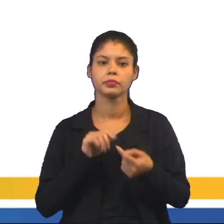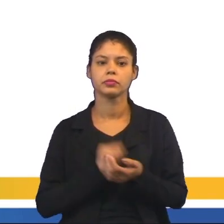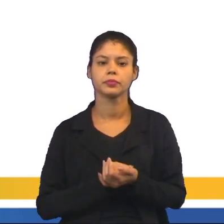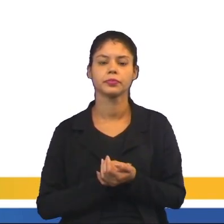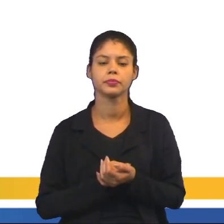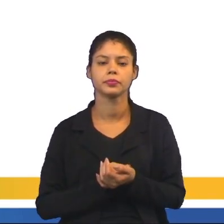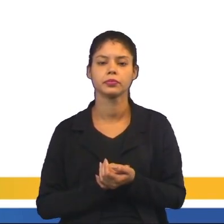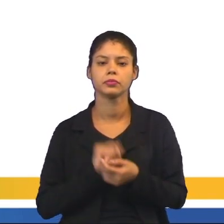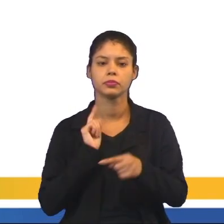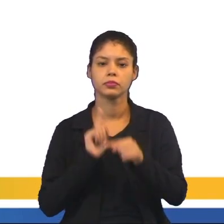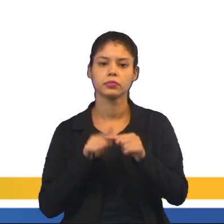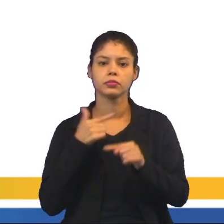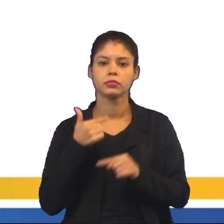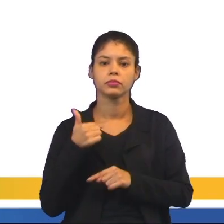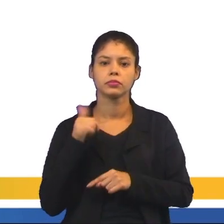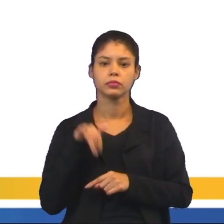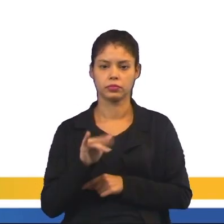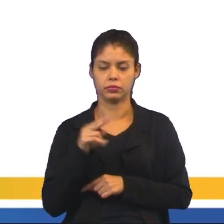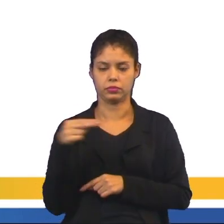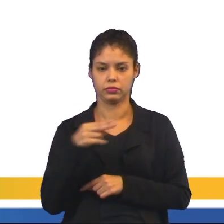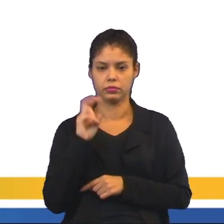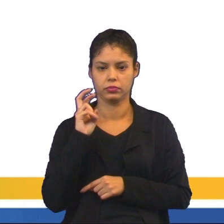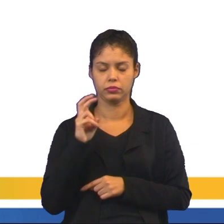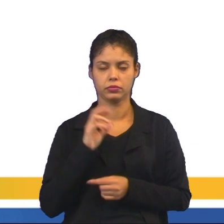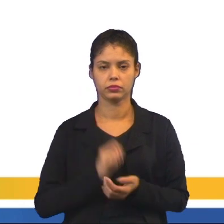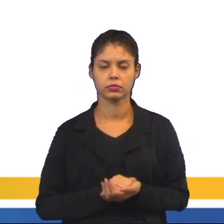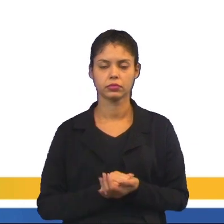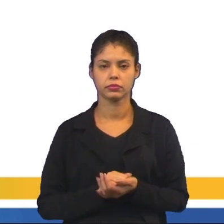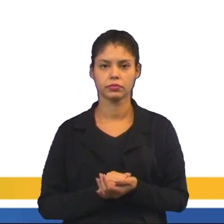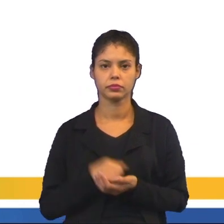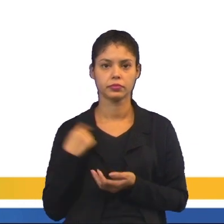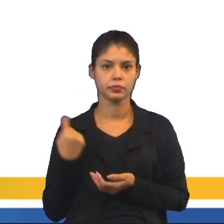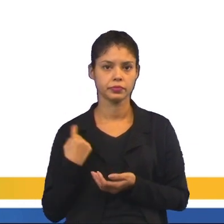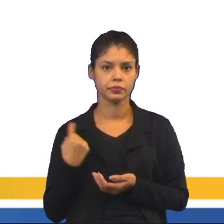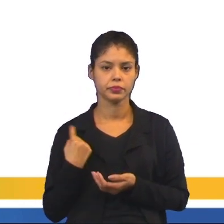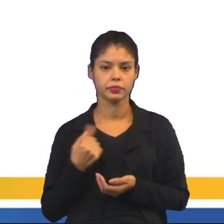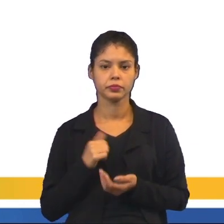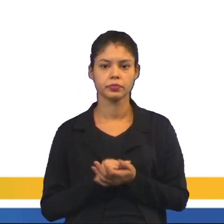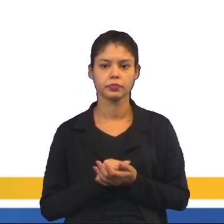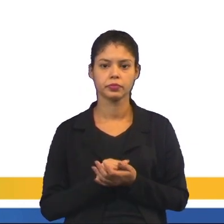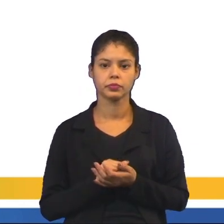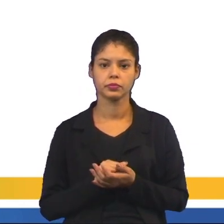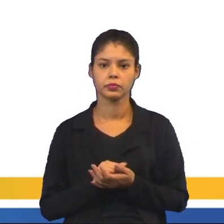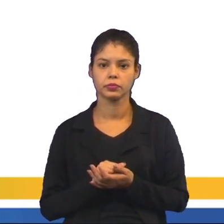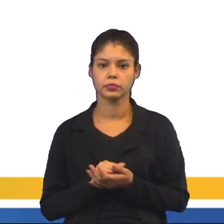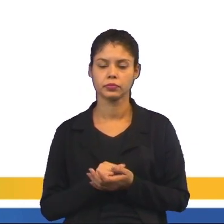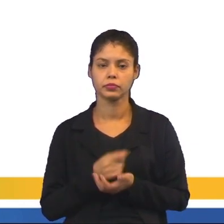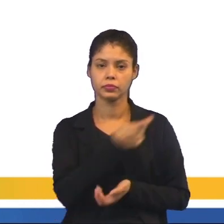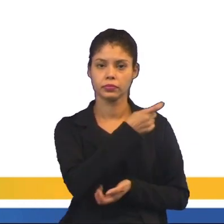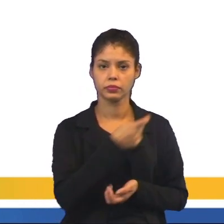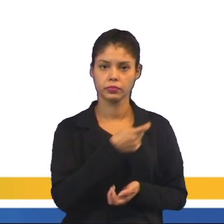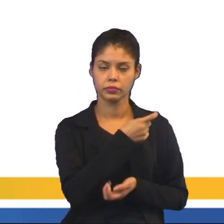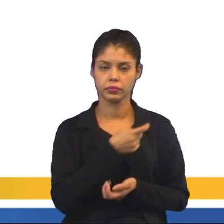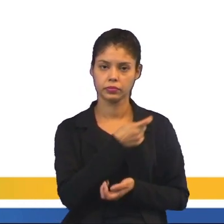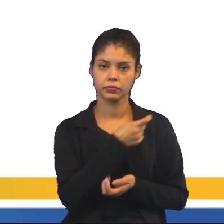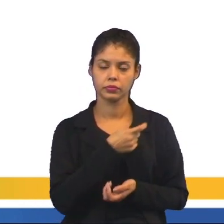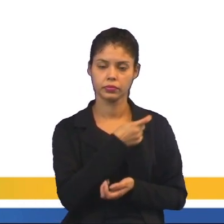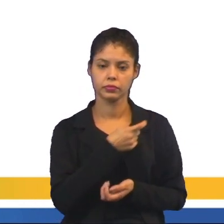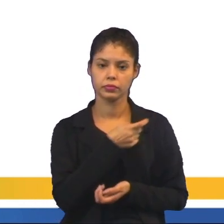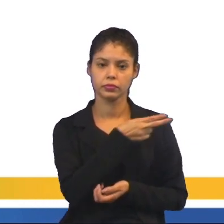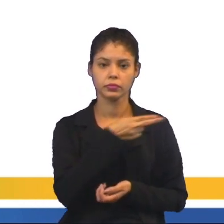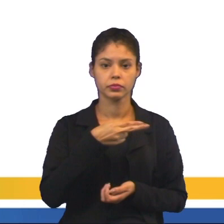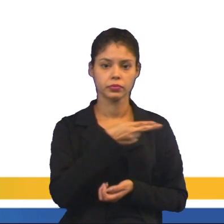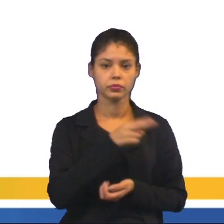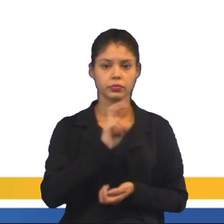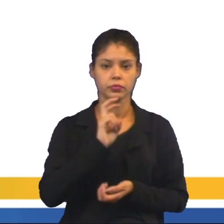tá? X mais 2y igual a 5. Se eu vou isolar, o que é que eu deixo? Eu deixo x antes da